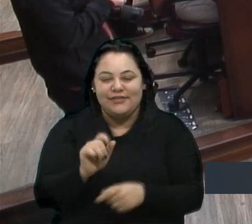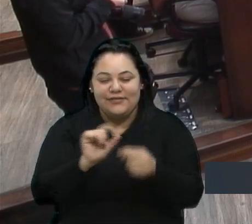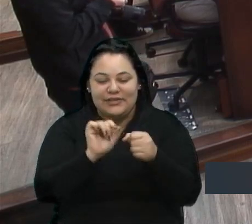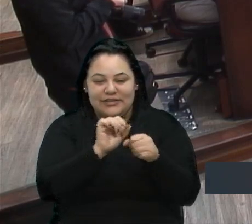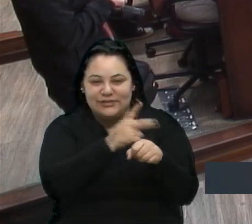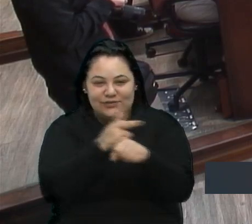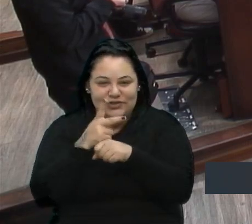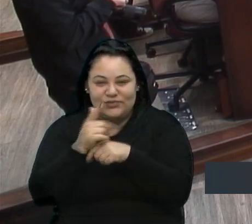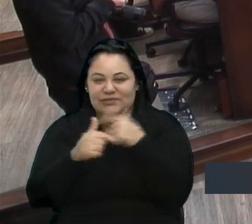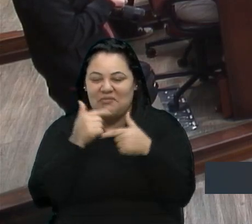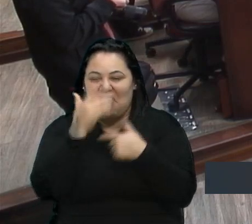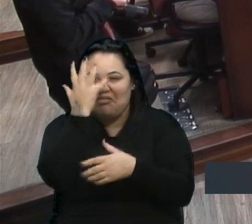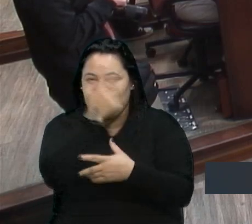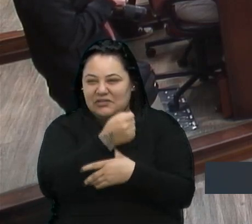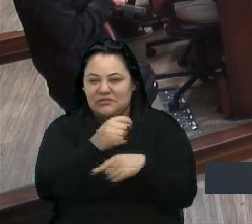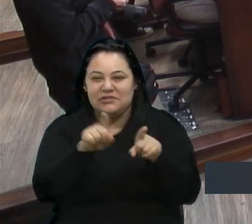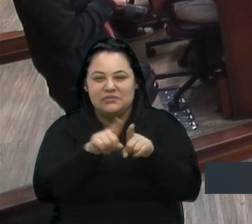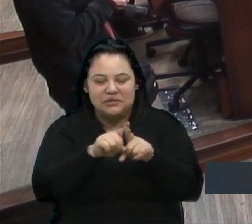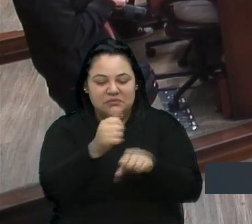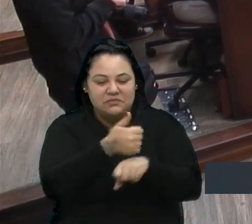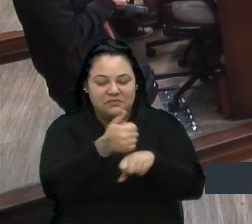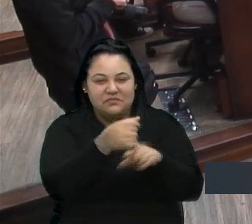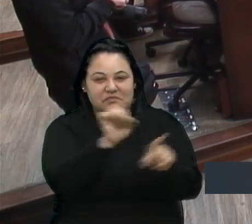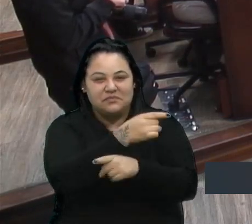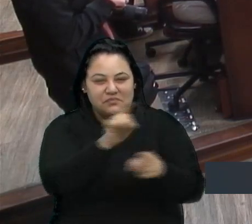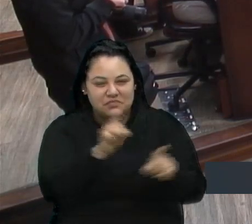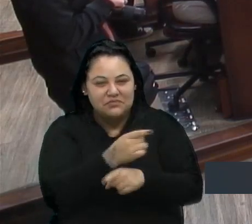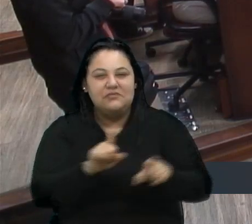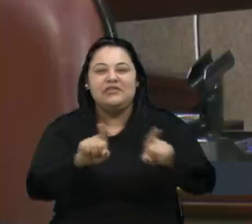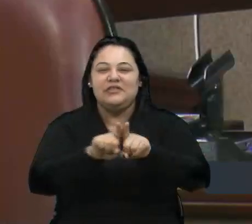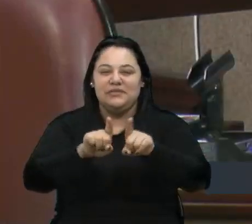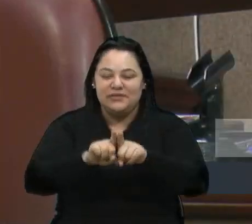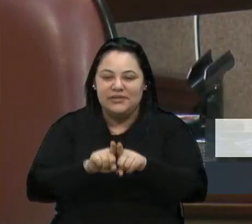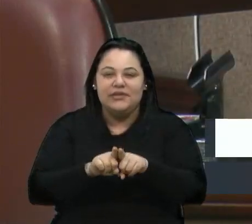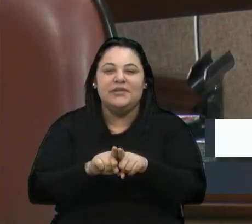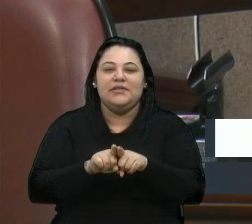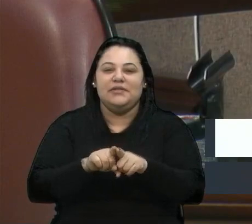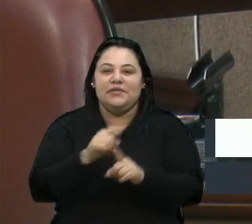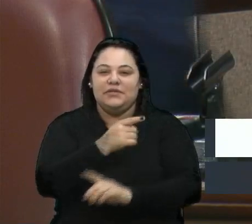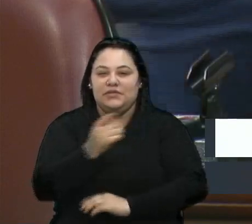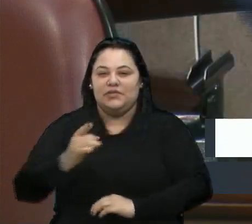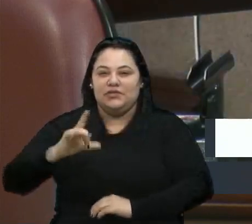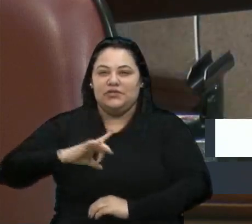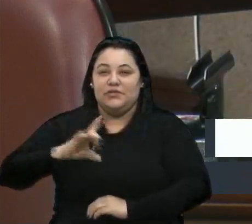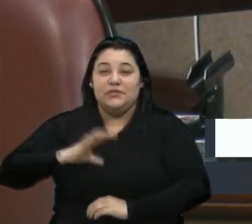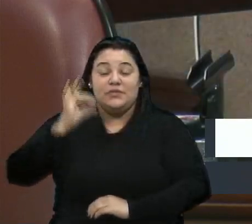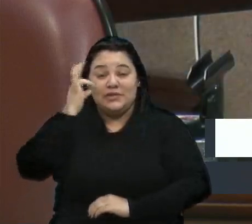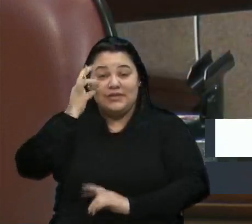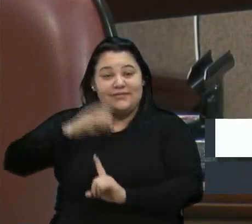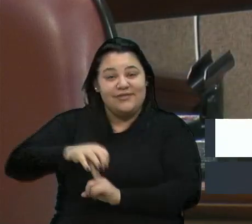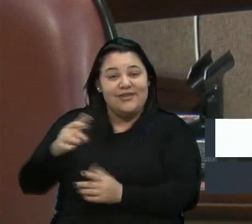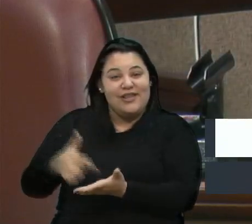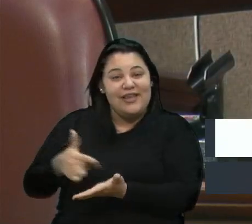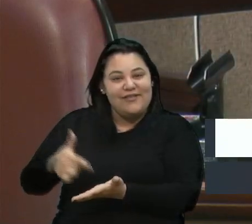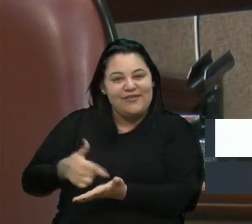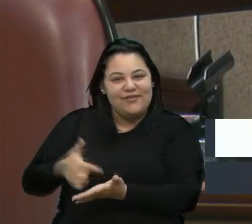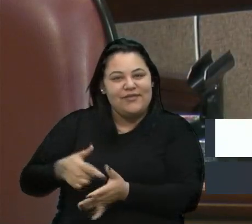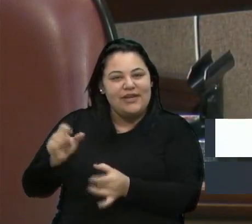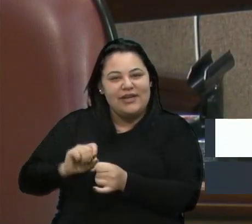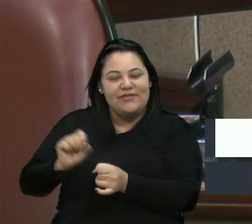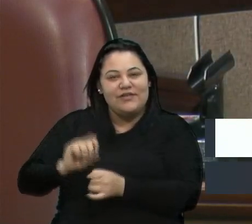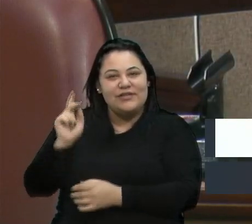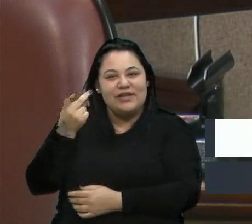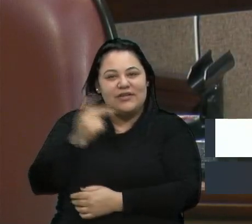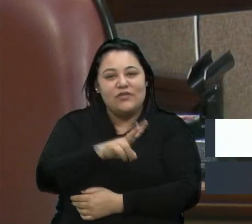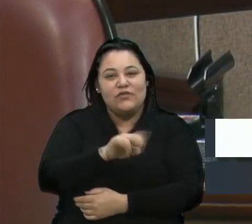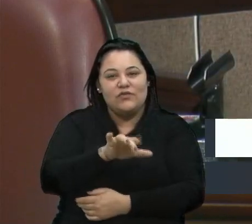e também músico, né, um excelente músico. E nós estivemos presentes na Feira do Livro e ele fez um resgate com o Wilson